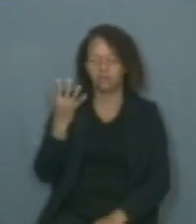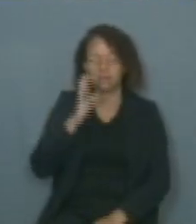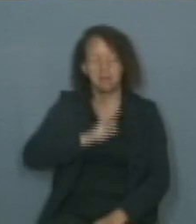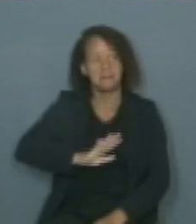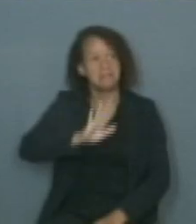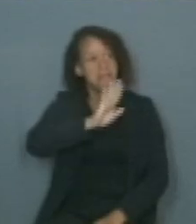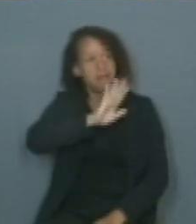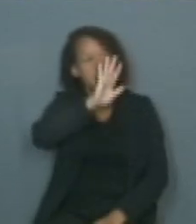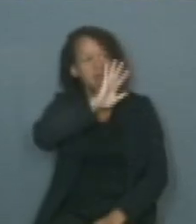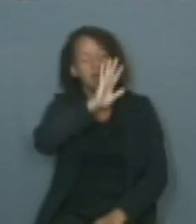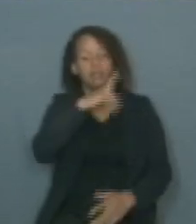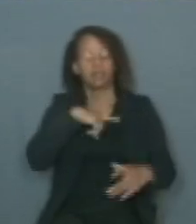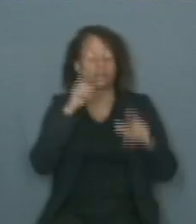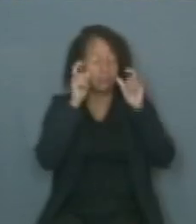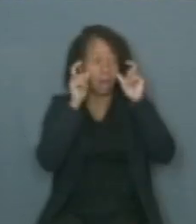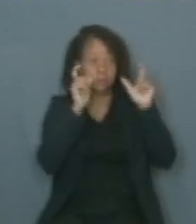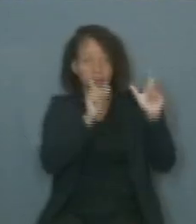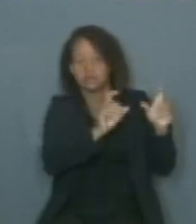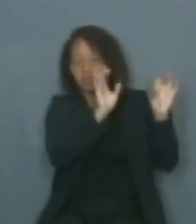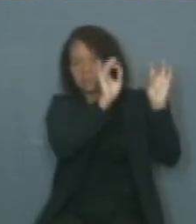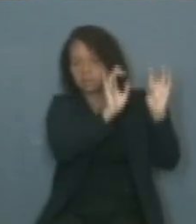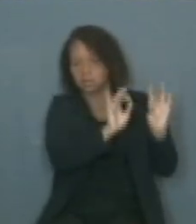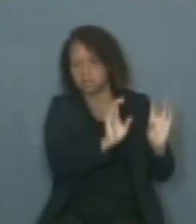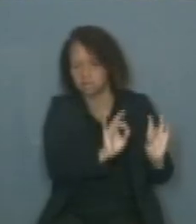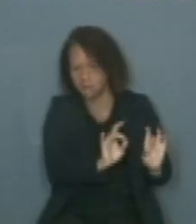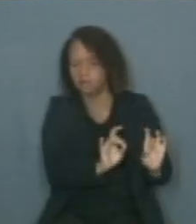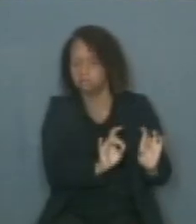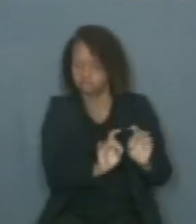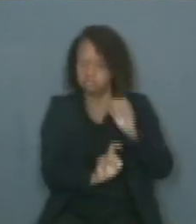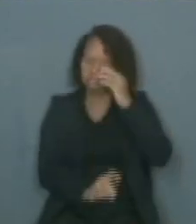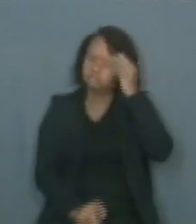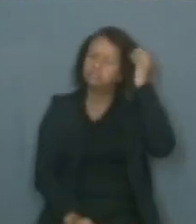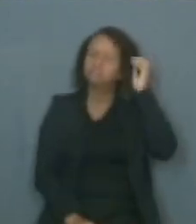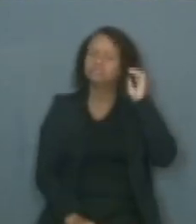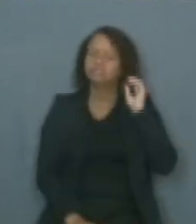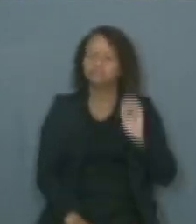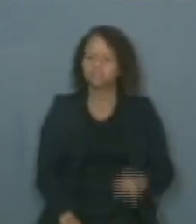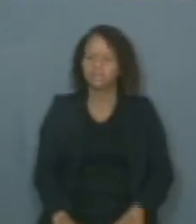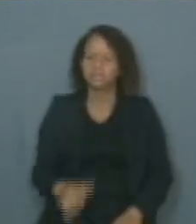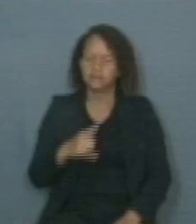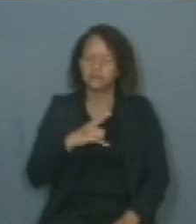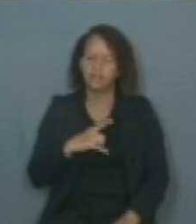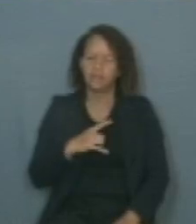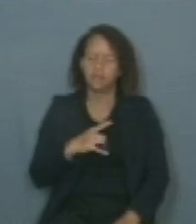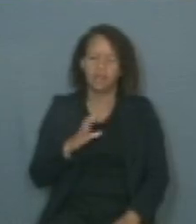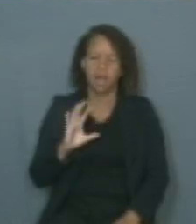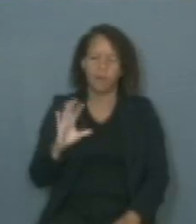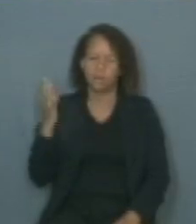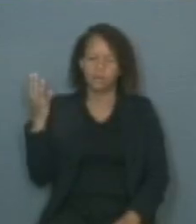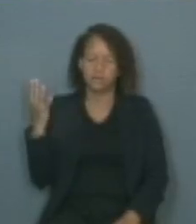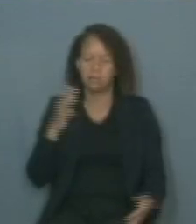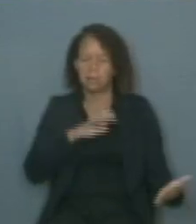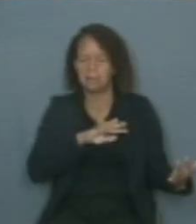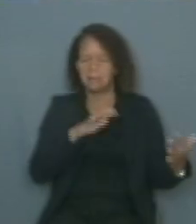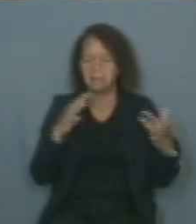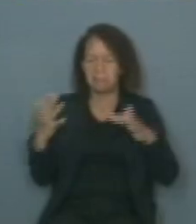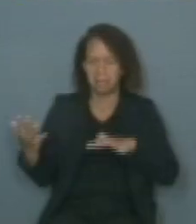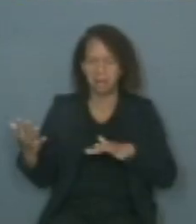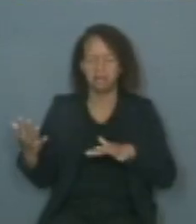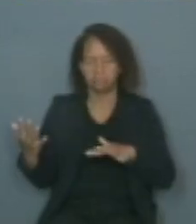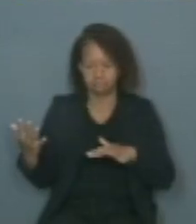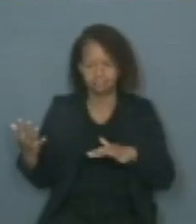barreira que tem que ter uma atenção especial, que está na iminência ali de produzir um grande desastre de